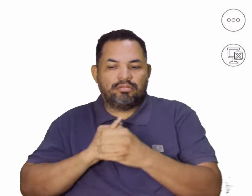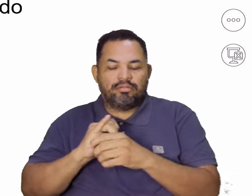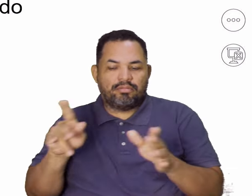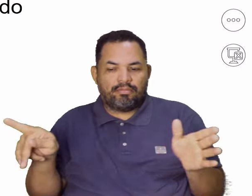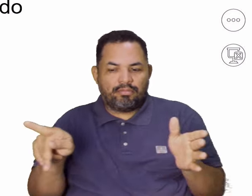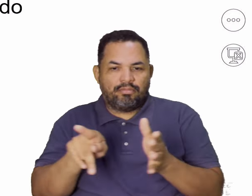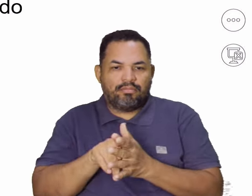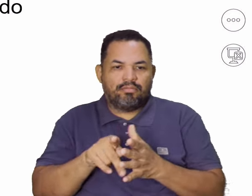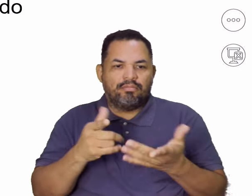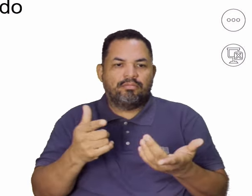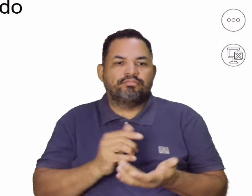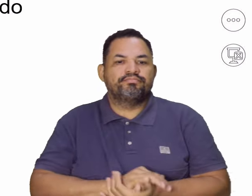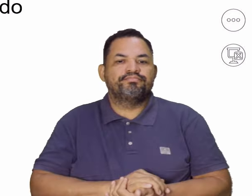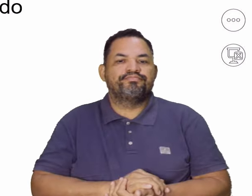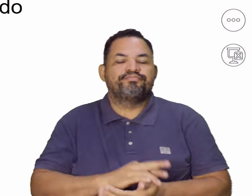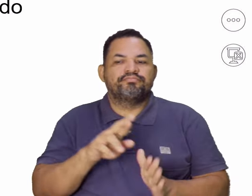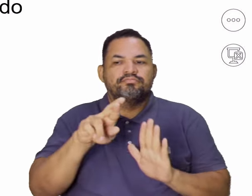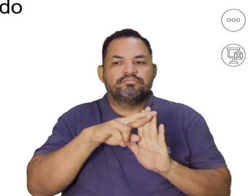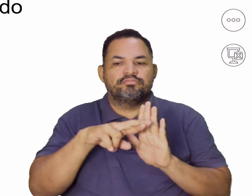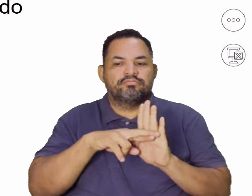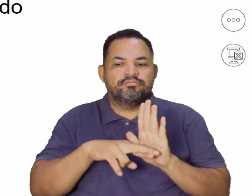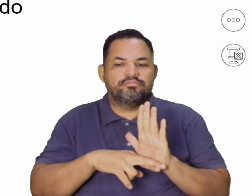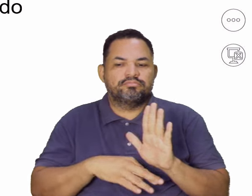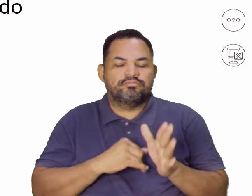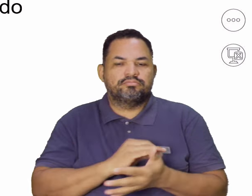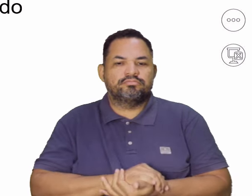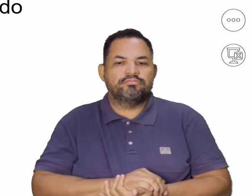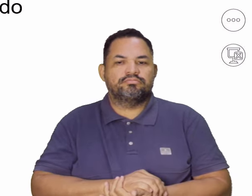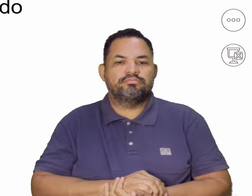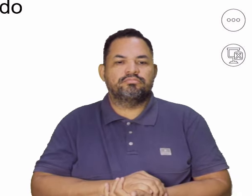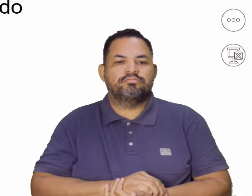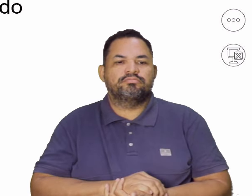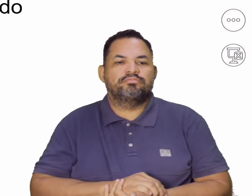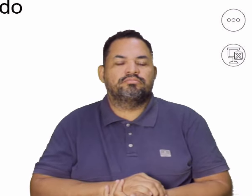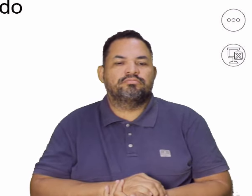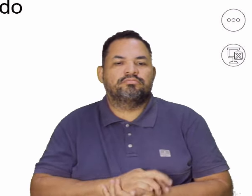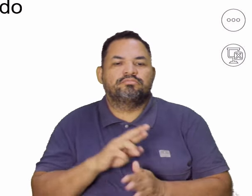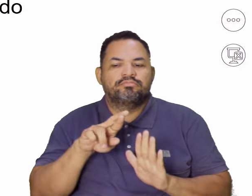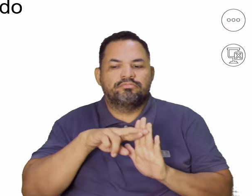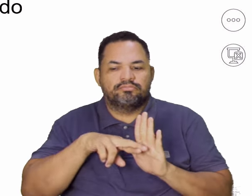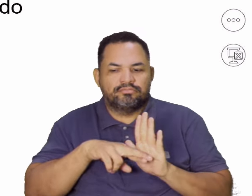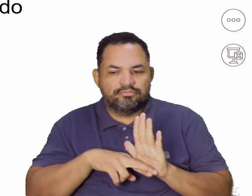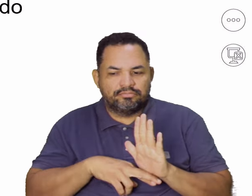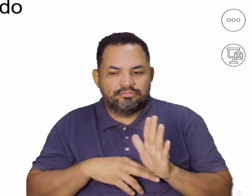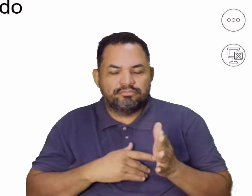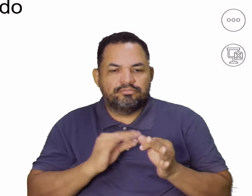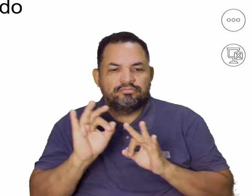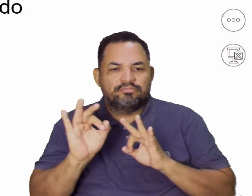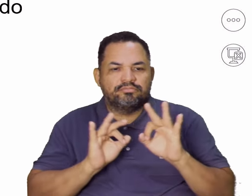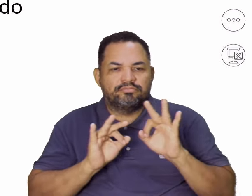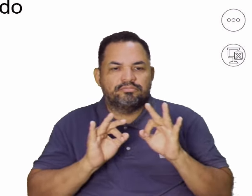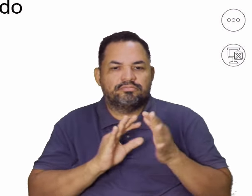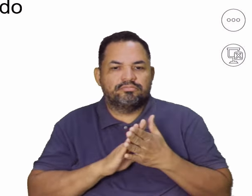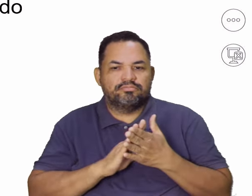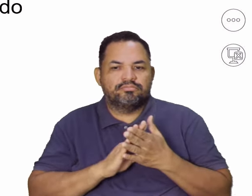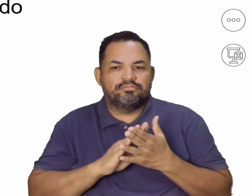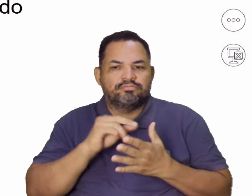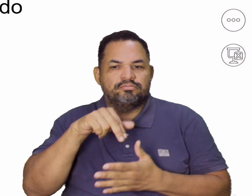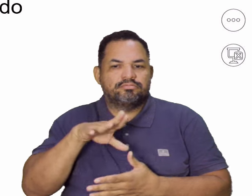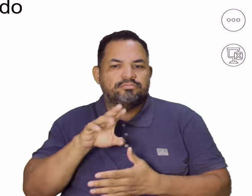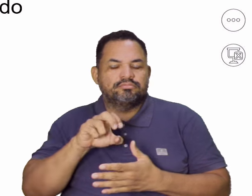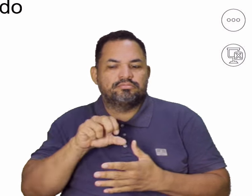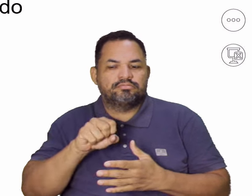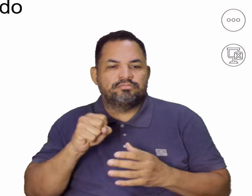próprio ion e você para determinar o nox dos elementos